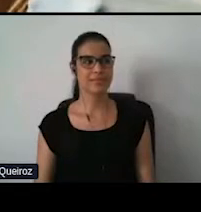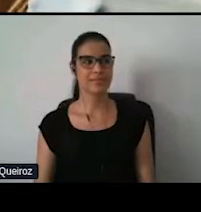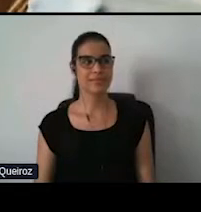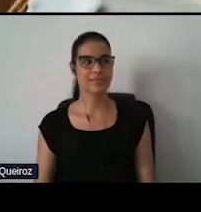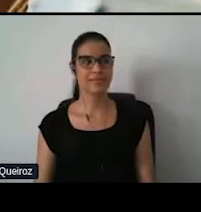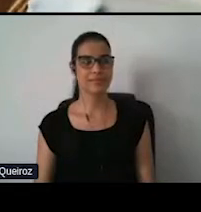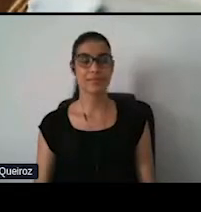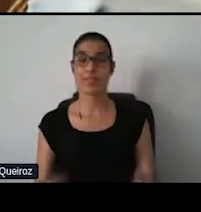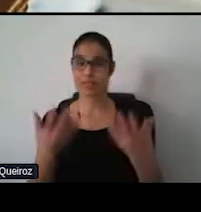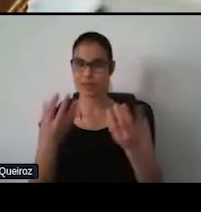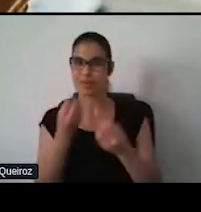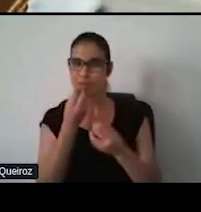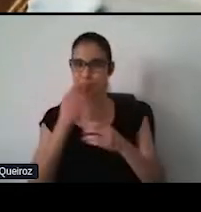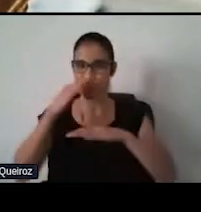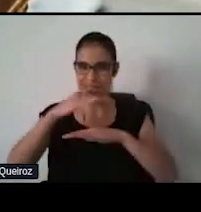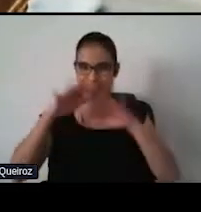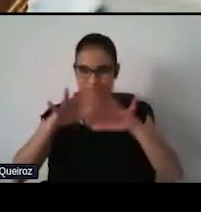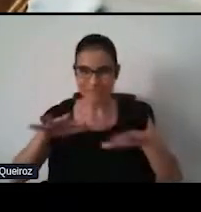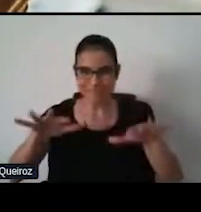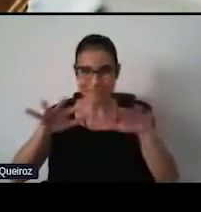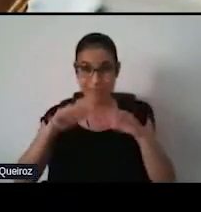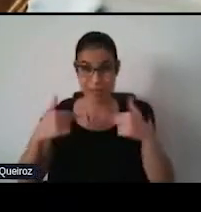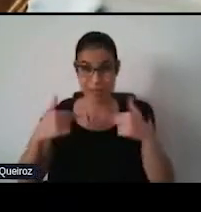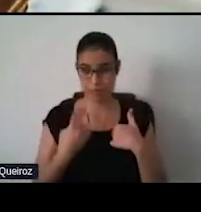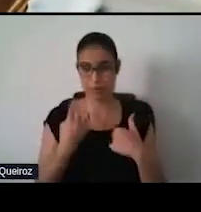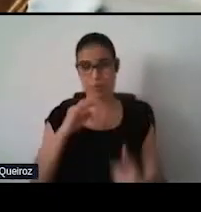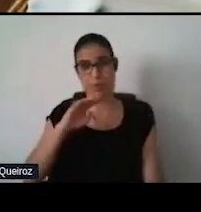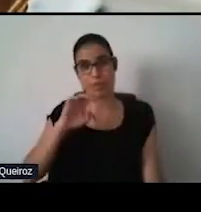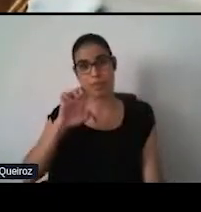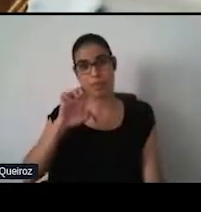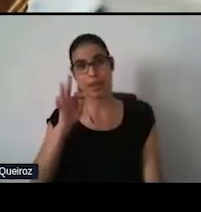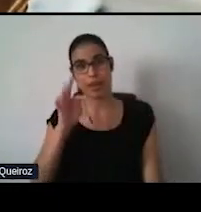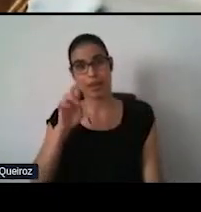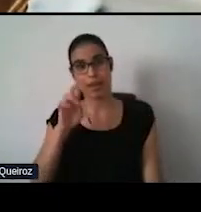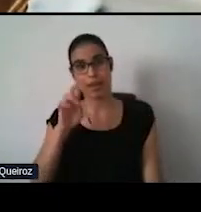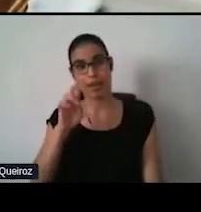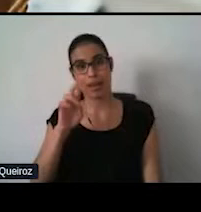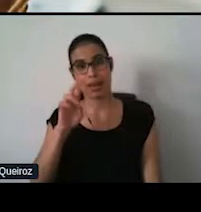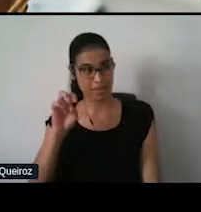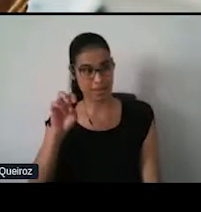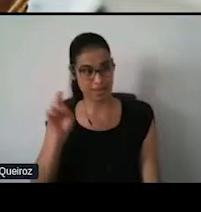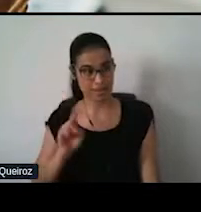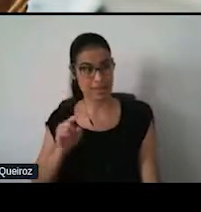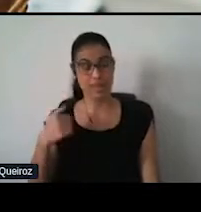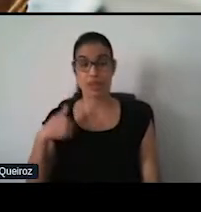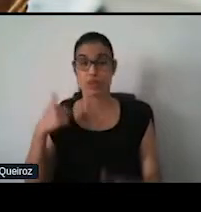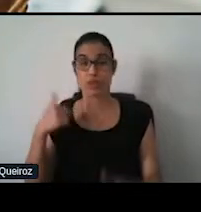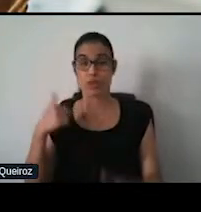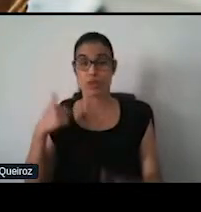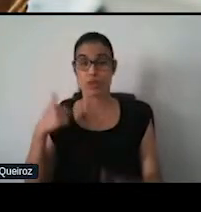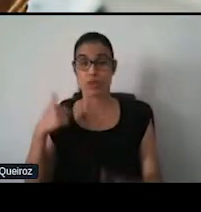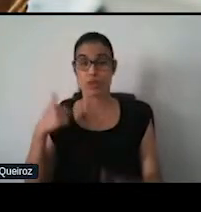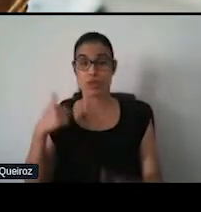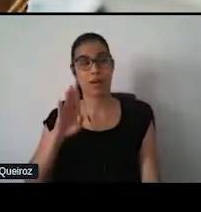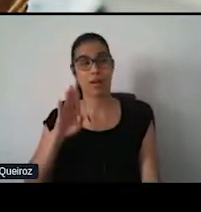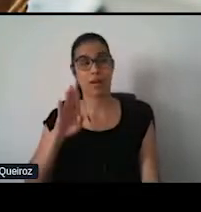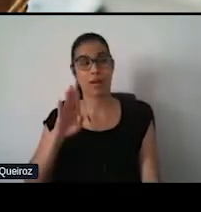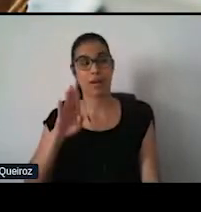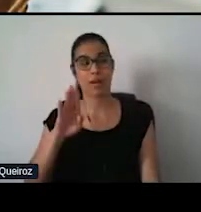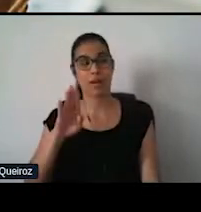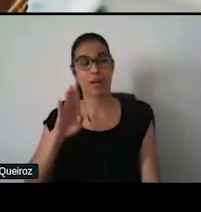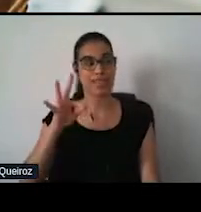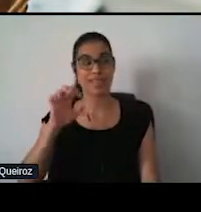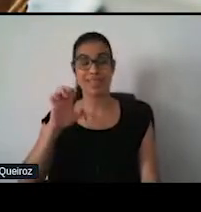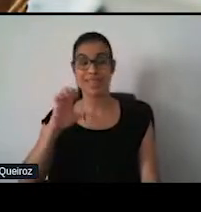Então, boa tarde, pessoal. Eu sou a Beatriz, eu trabalho na Ambev Tech e hoje eu vou conversar com vocês sobre como melhorar